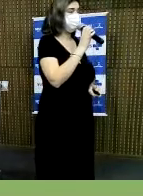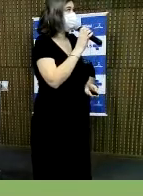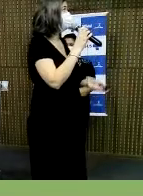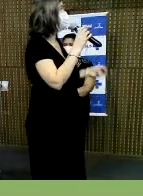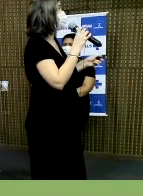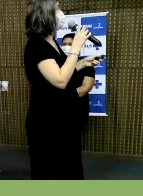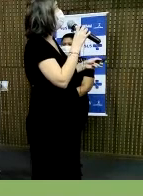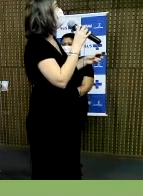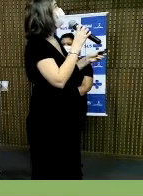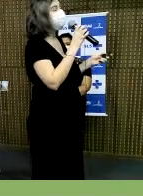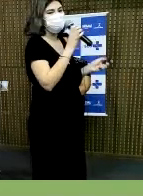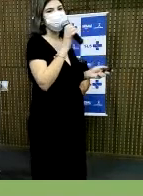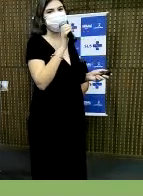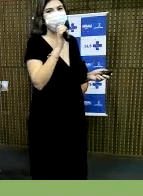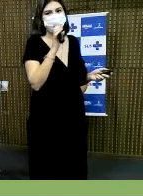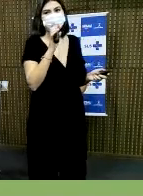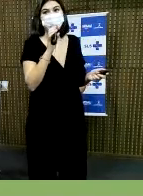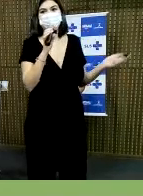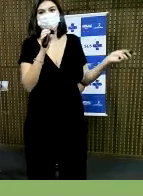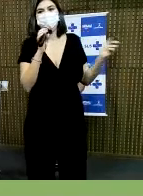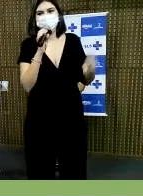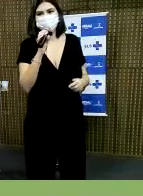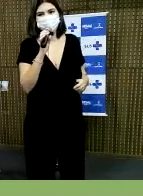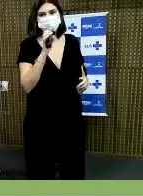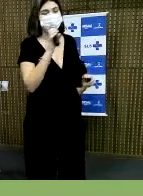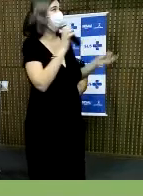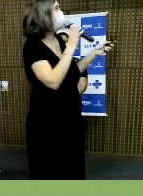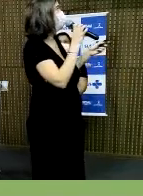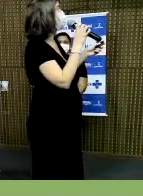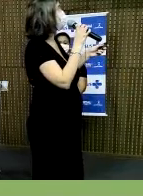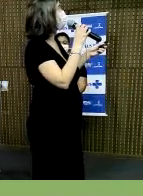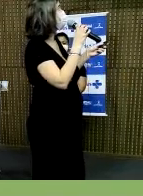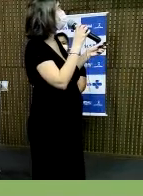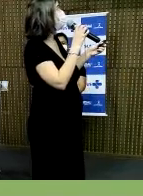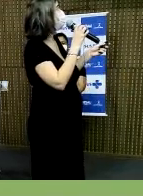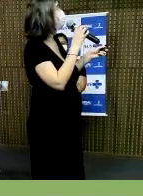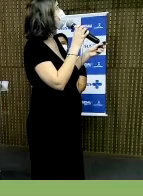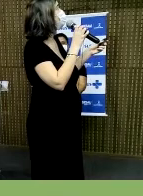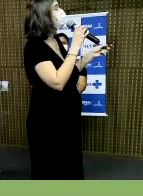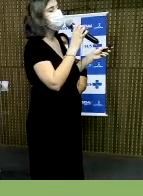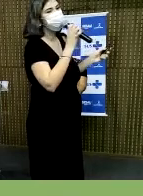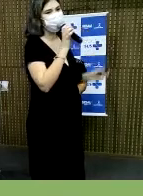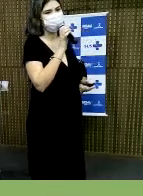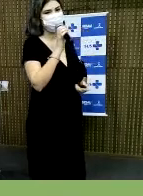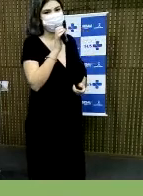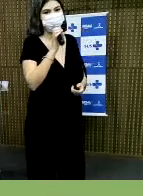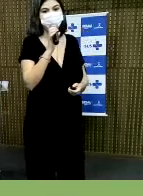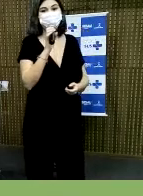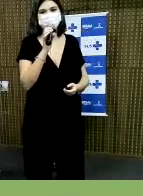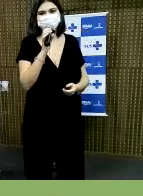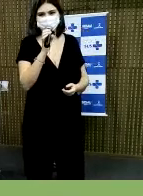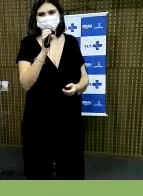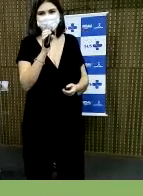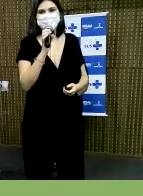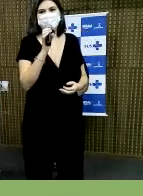Questão do saúde do idoso. Temos uma população que procura bastante a unidade, mas eles não chegam a fazer os 4 atendimentos